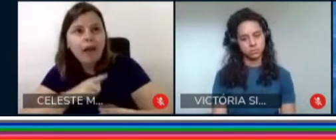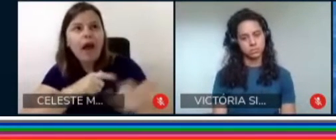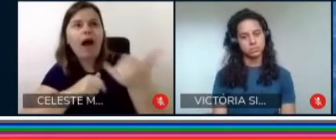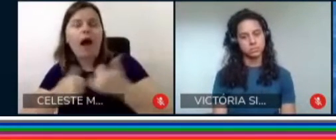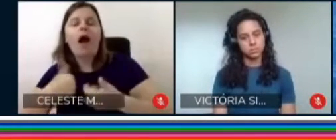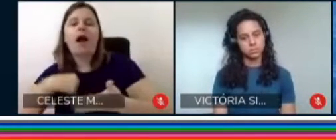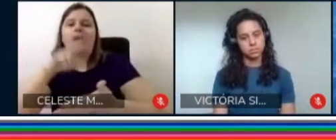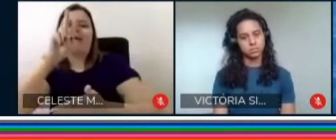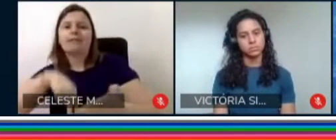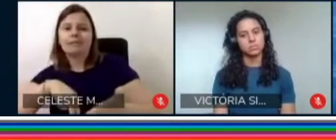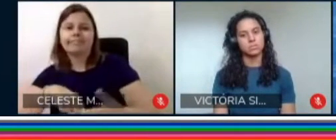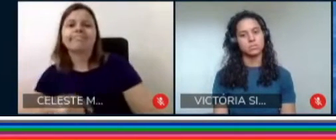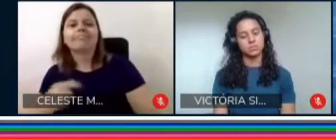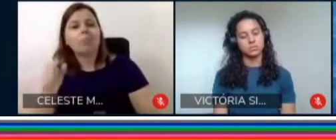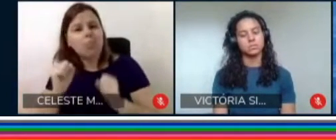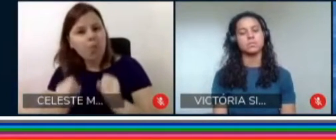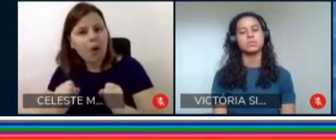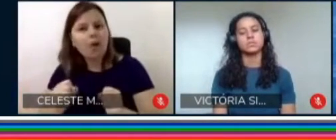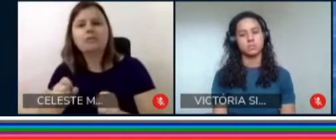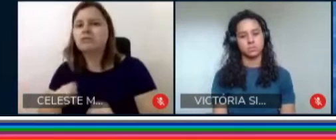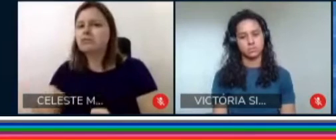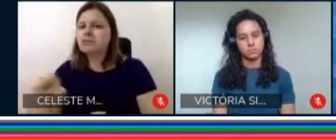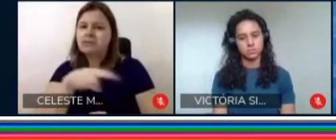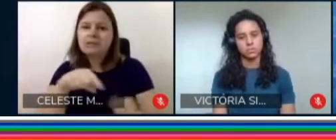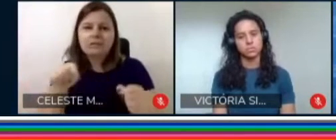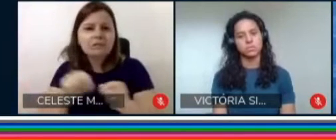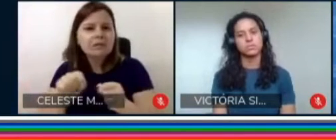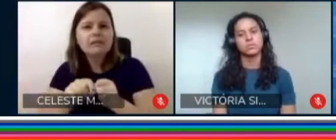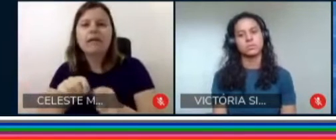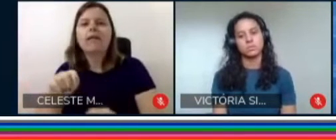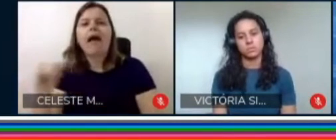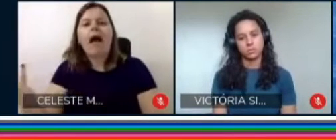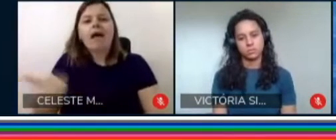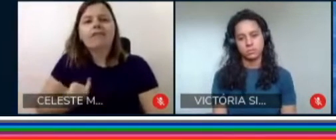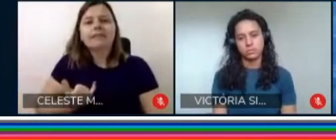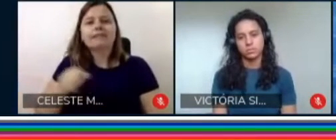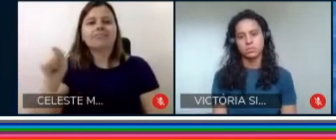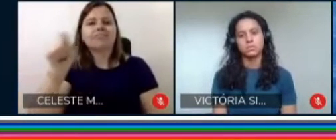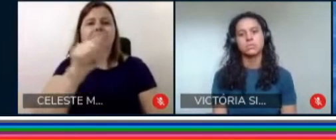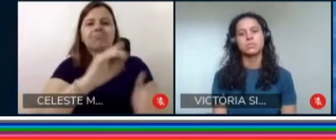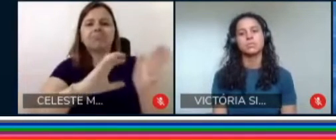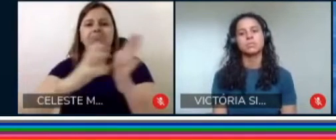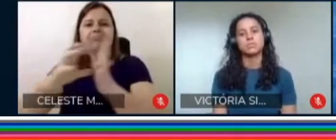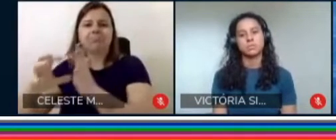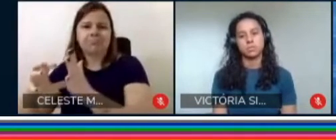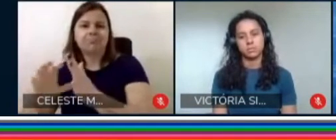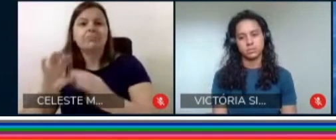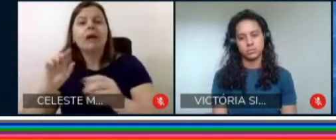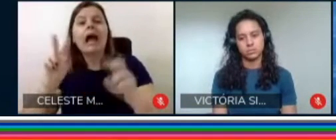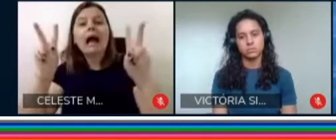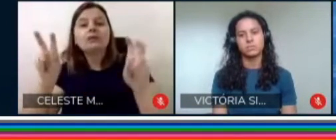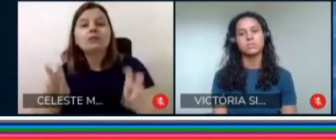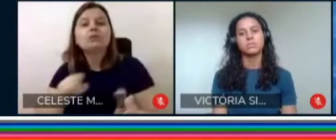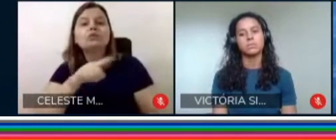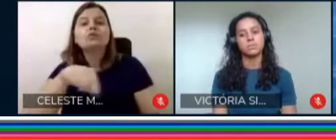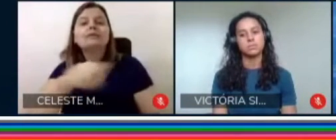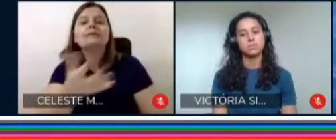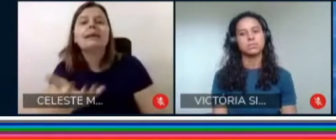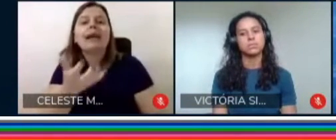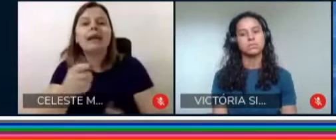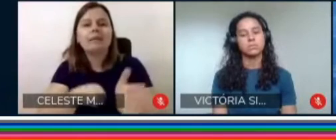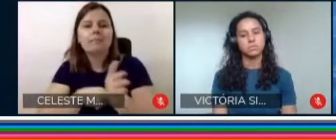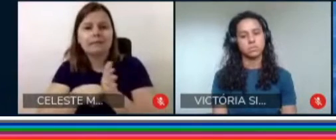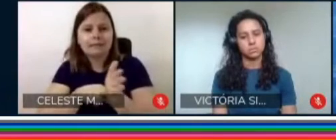a gente pode criar alertas nas mais diferentes bases de dados, né? Depende do nosso interesse mesmo. E como eu mencionei para